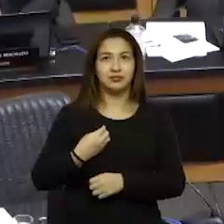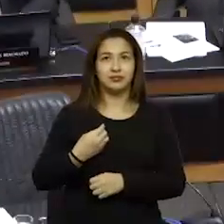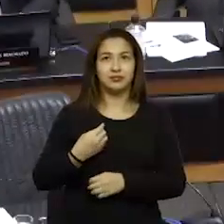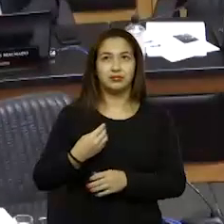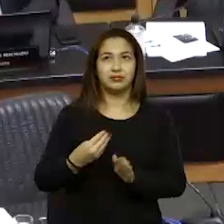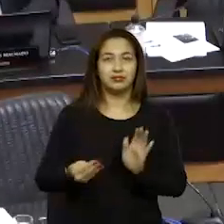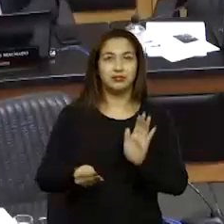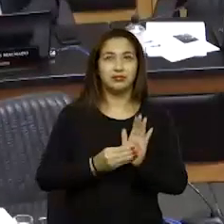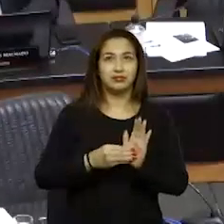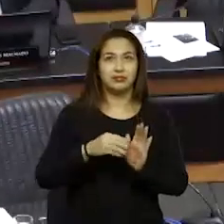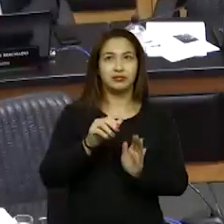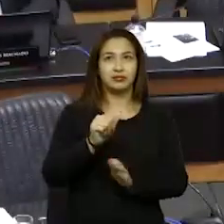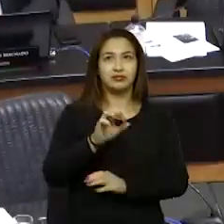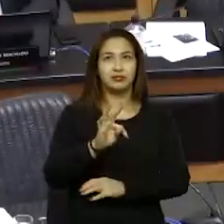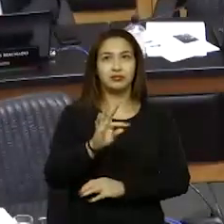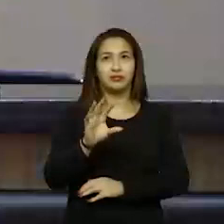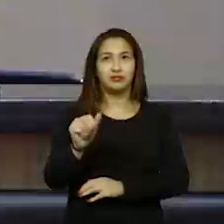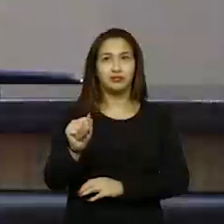ata dessa reunião.